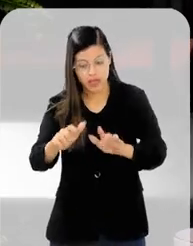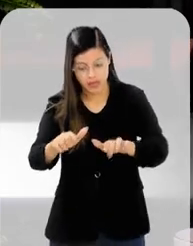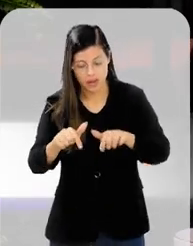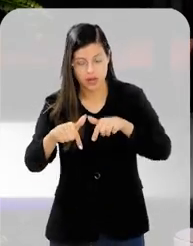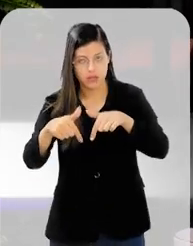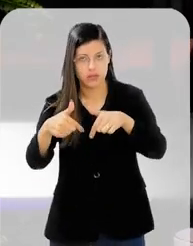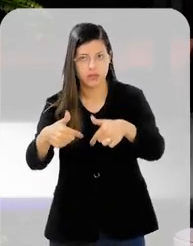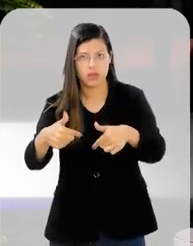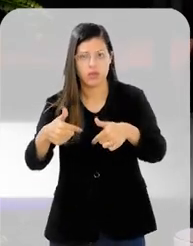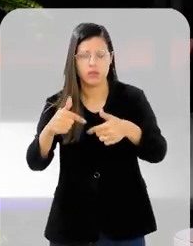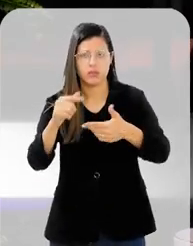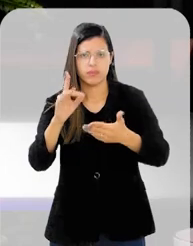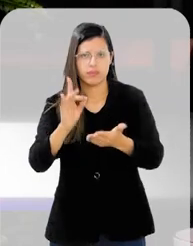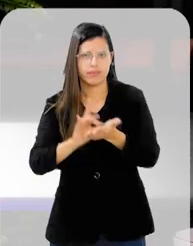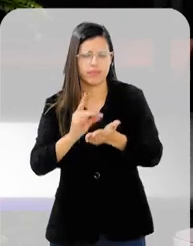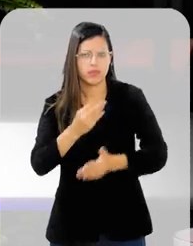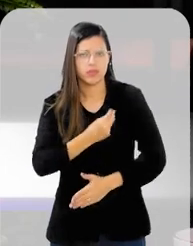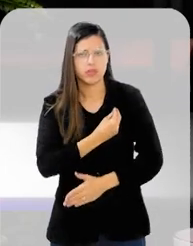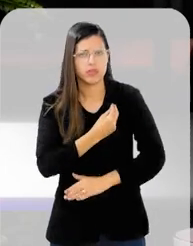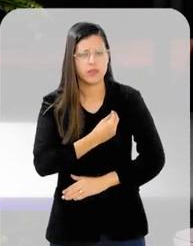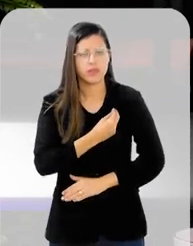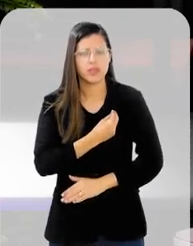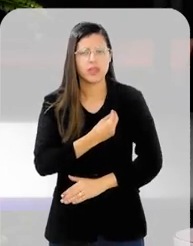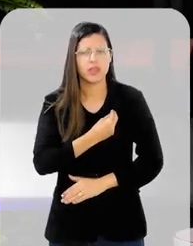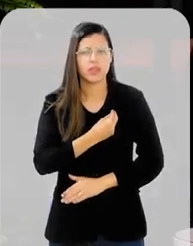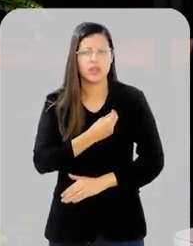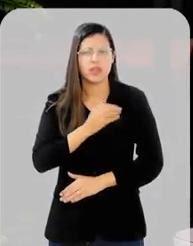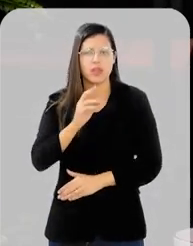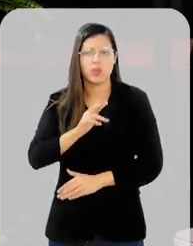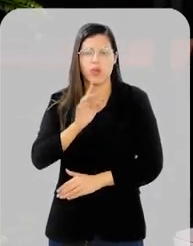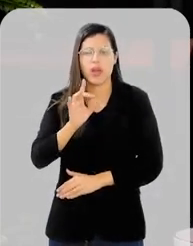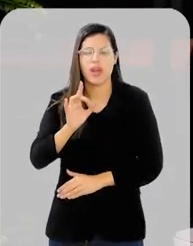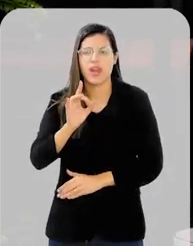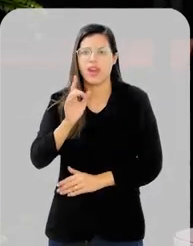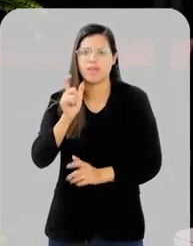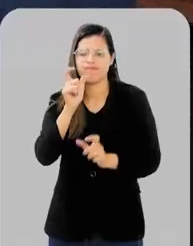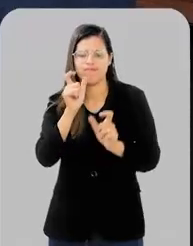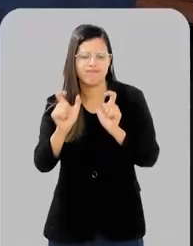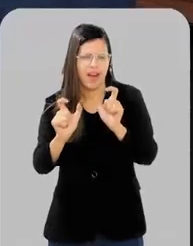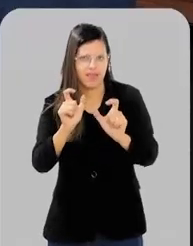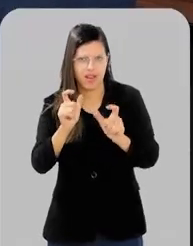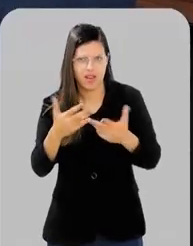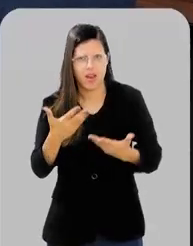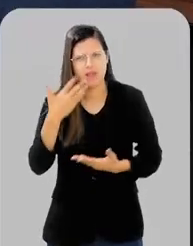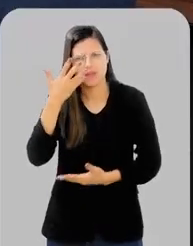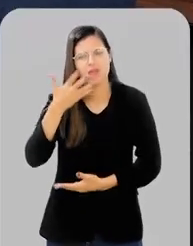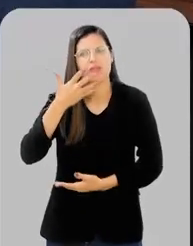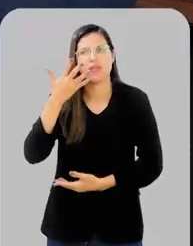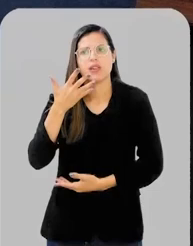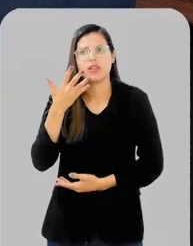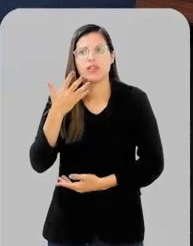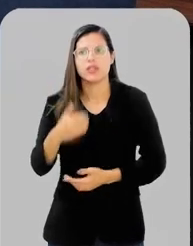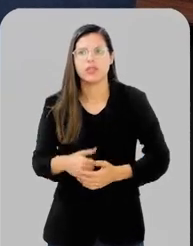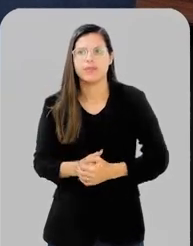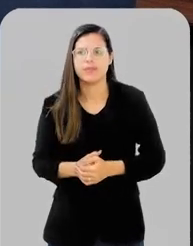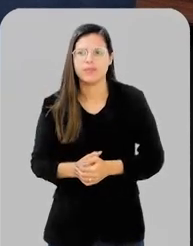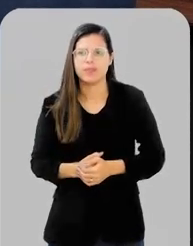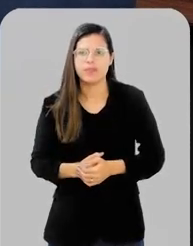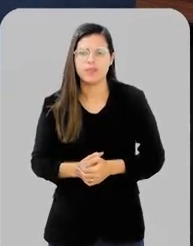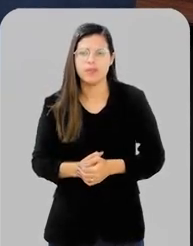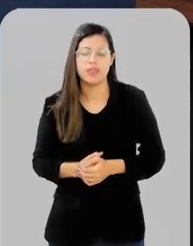em Atos concretos de vida não em em palavras as palavras que os melhores quem